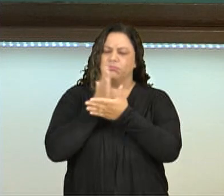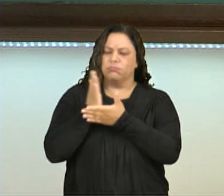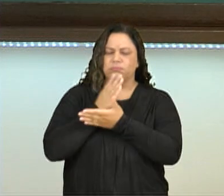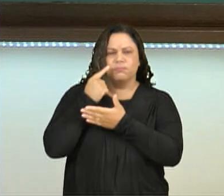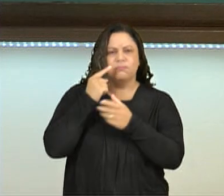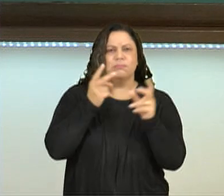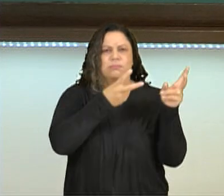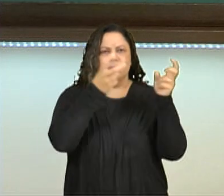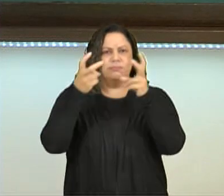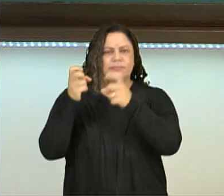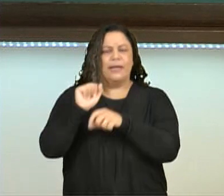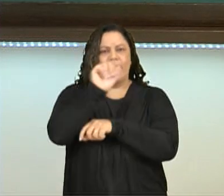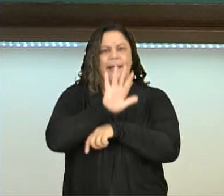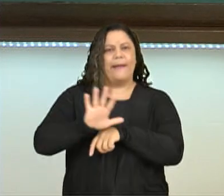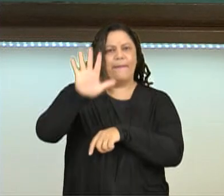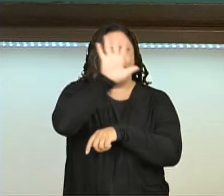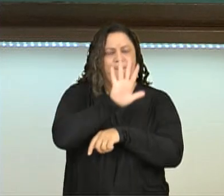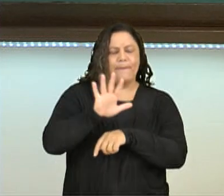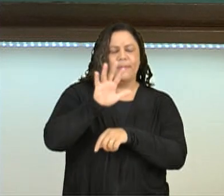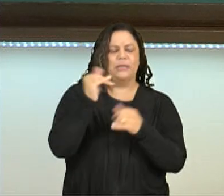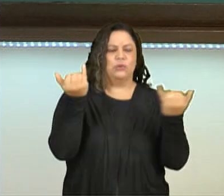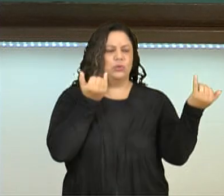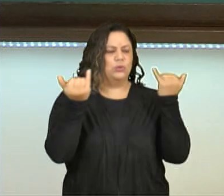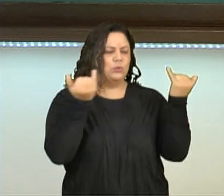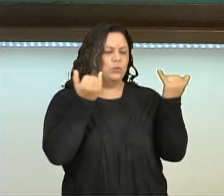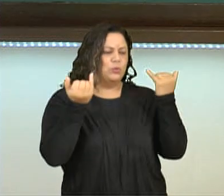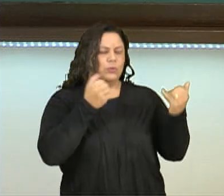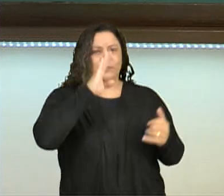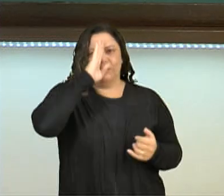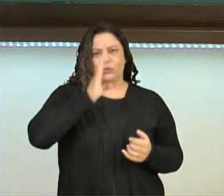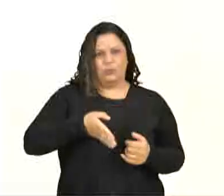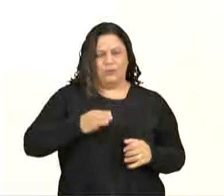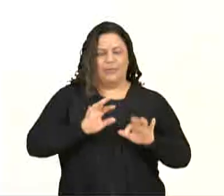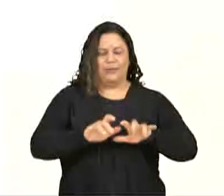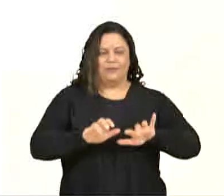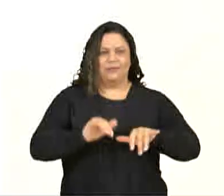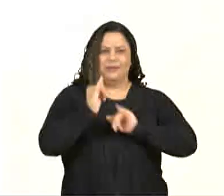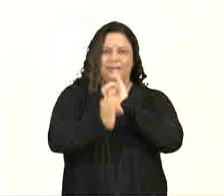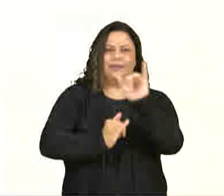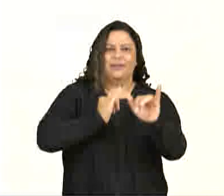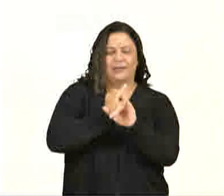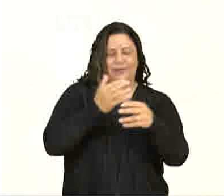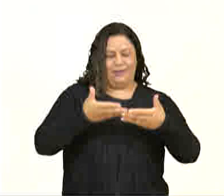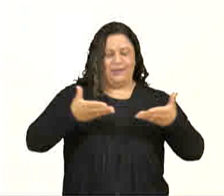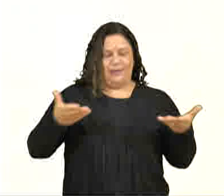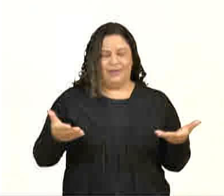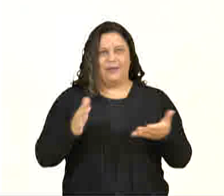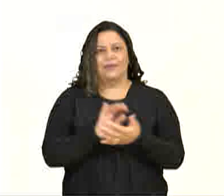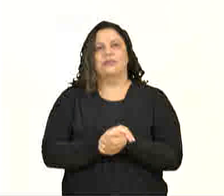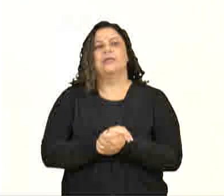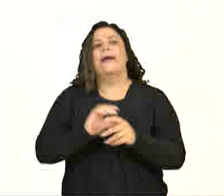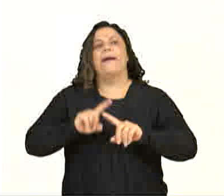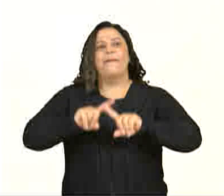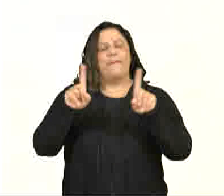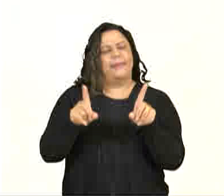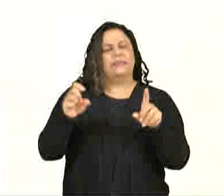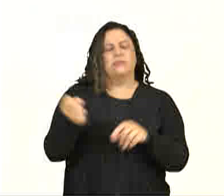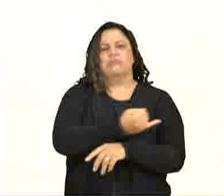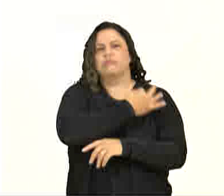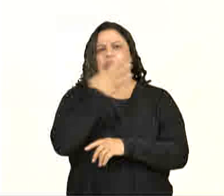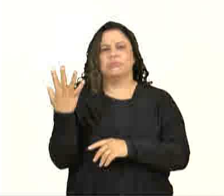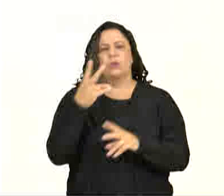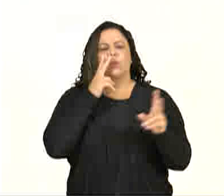resgate imagens e resgate informações diretamente da internet. Nela, logicamente, nós vamos ter essa quantidade,